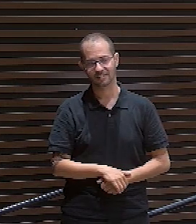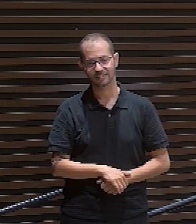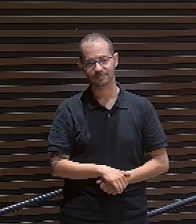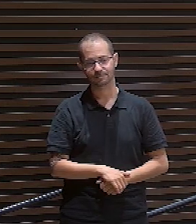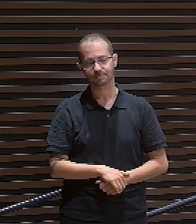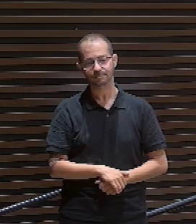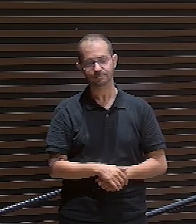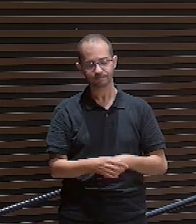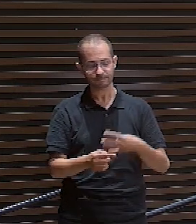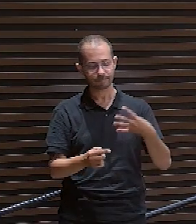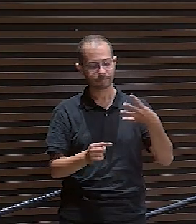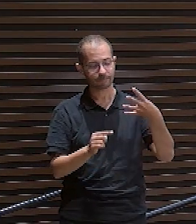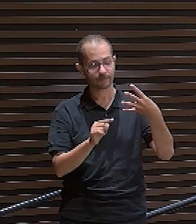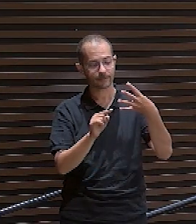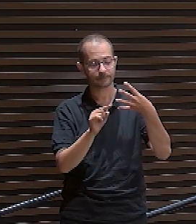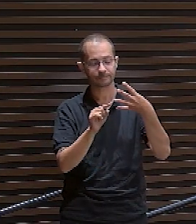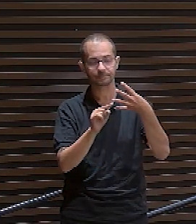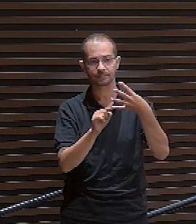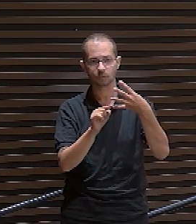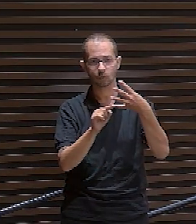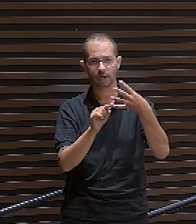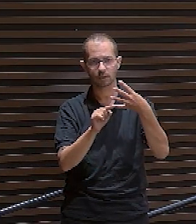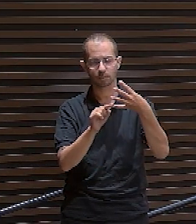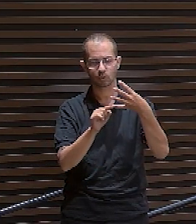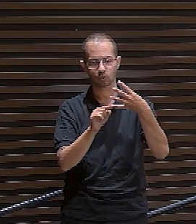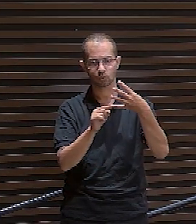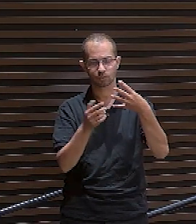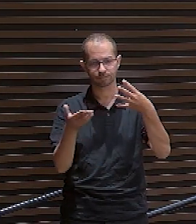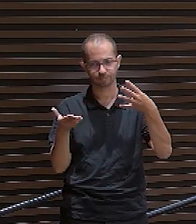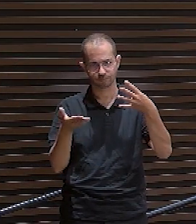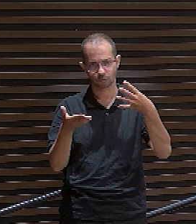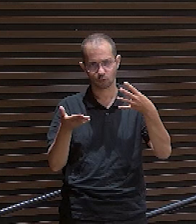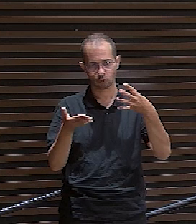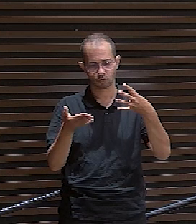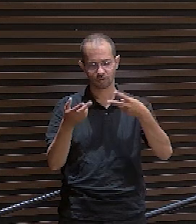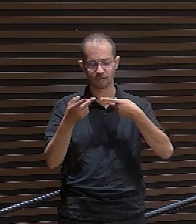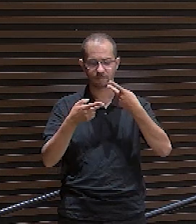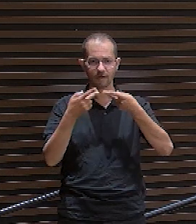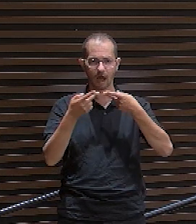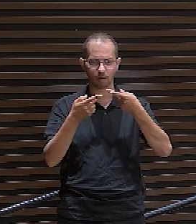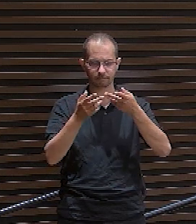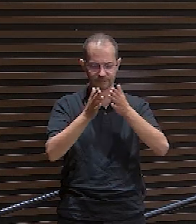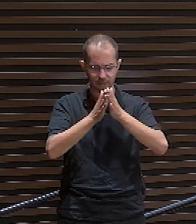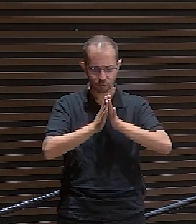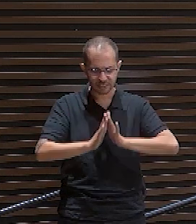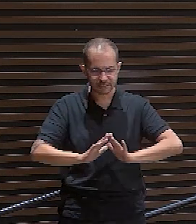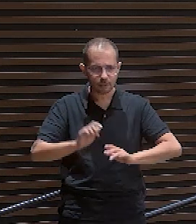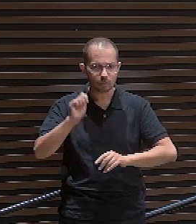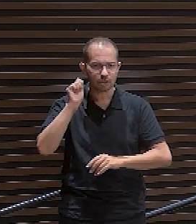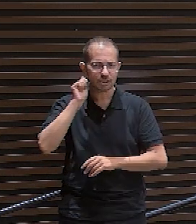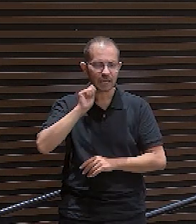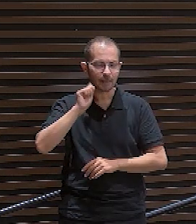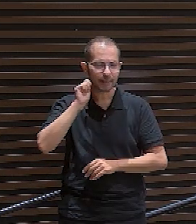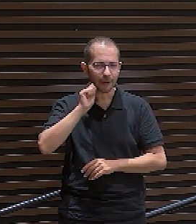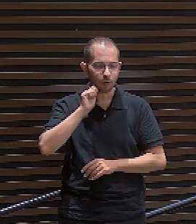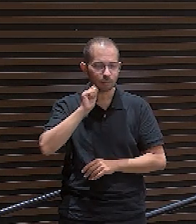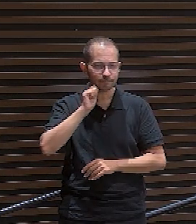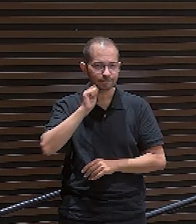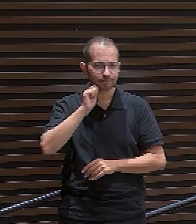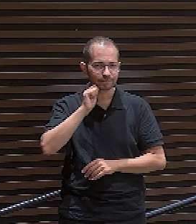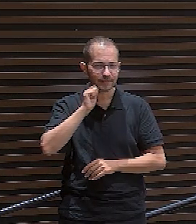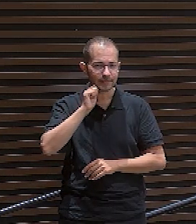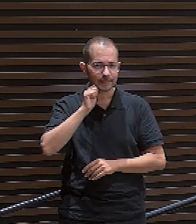E o quarto ponto que eu chamo a atenção aqui nessa adoração de Abel é a persistência